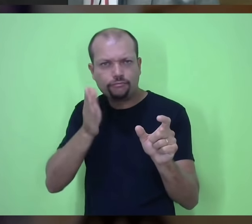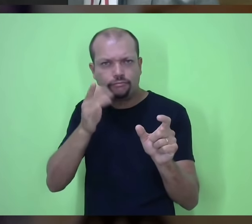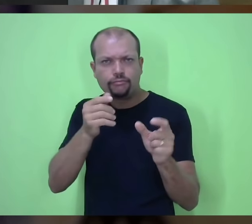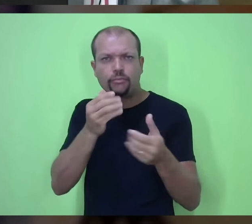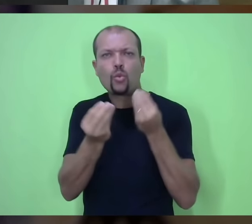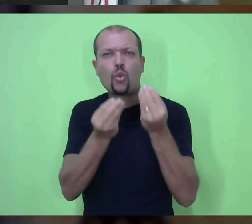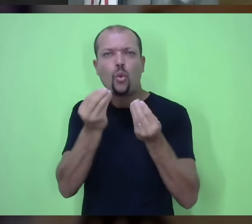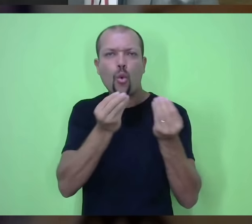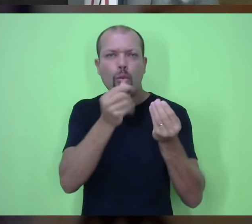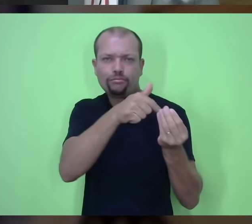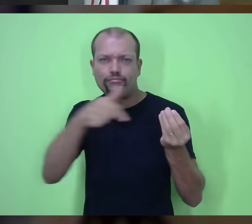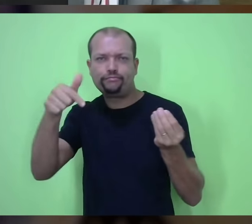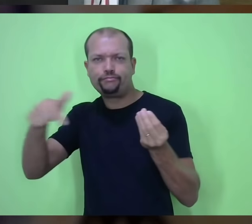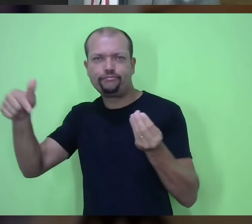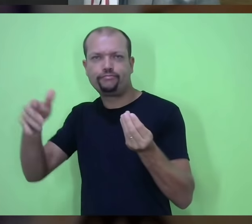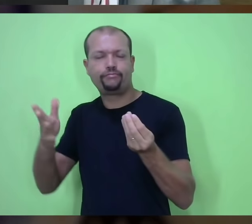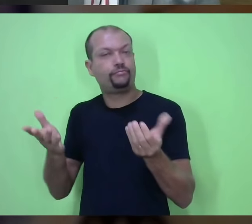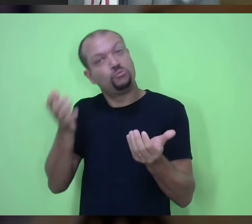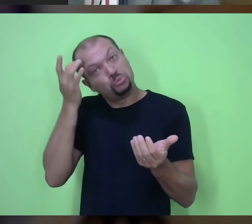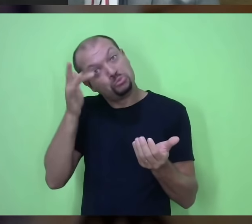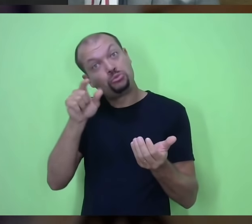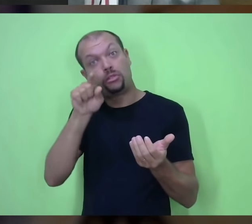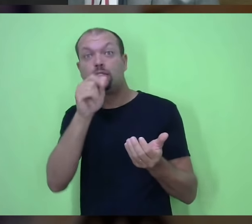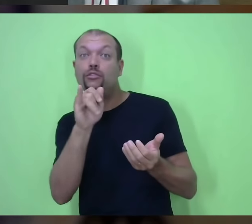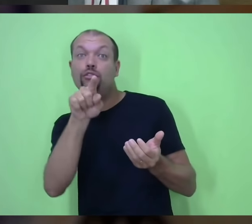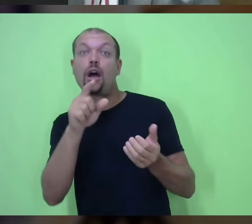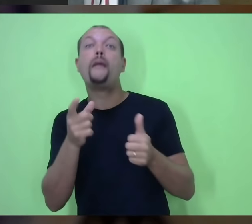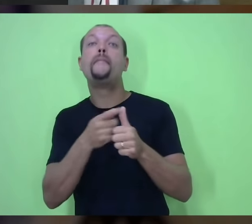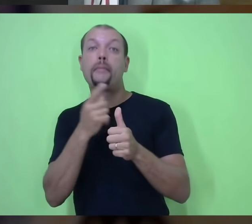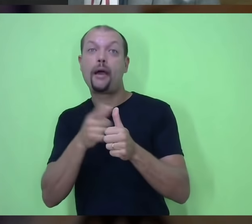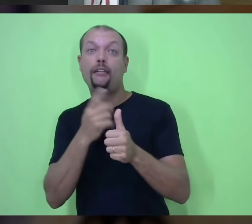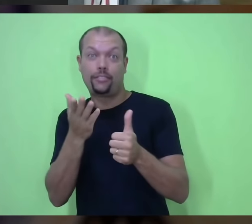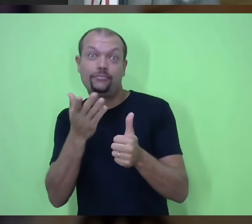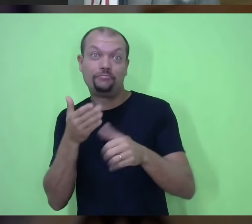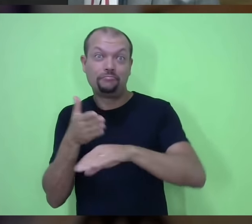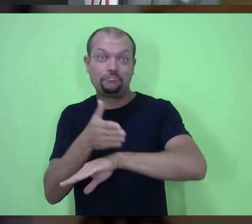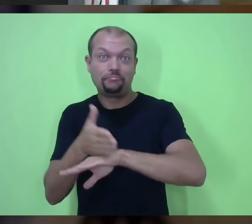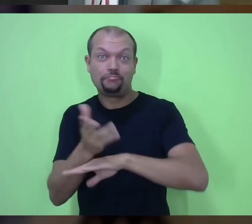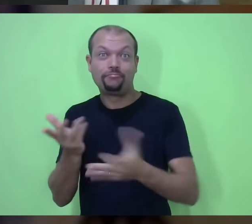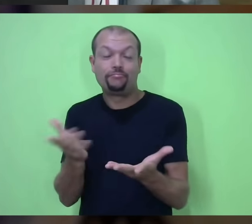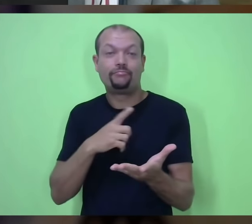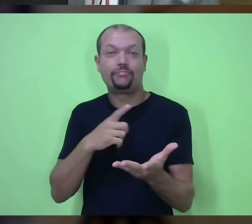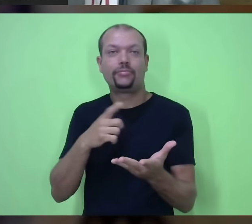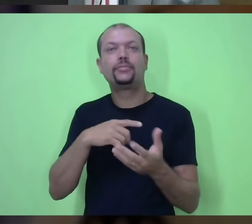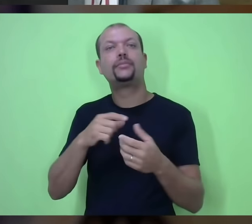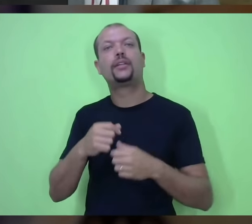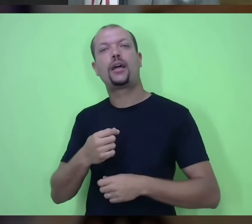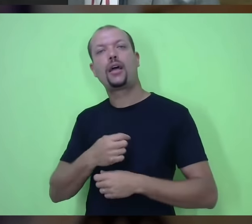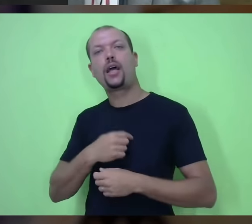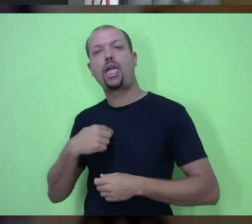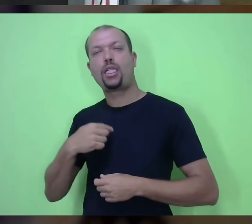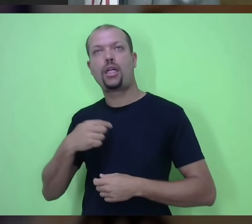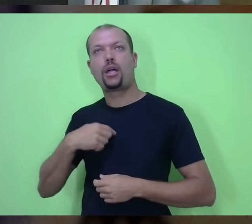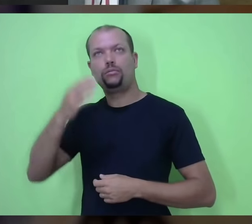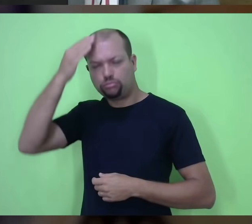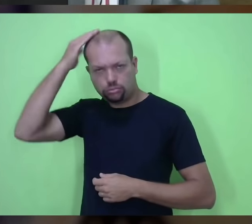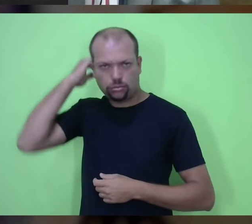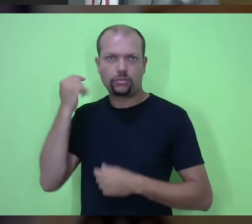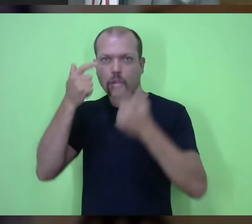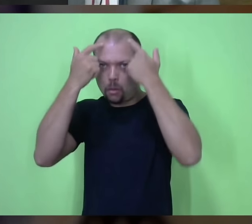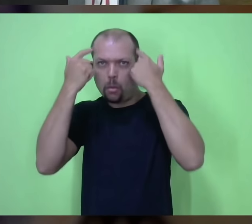mas você talvez esteja assistindo pela primeira vez, eu tenho 1,79, eu tenho pele branca, eu tenho